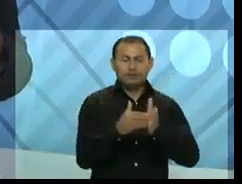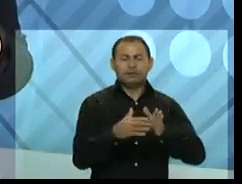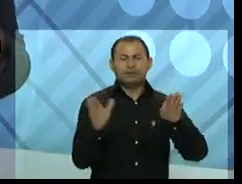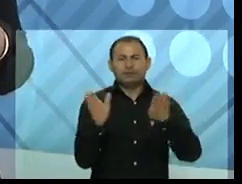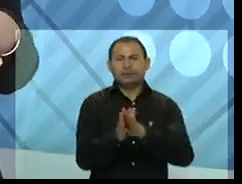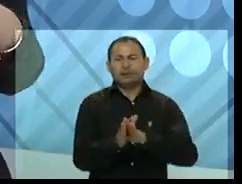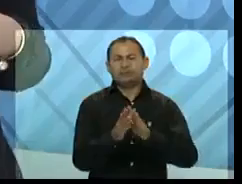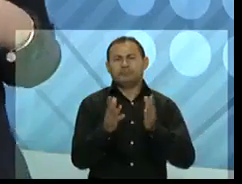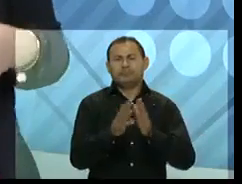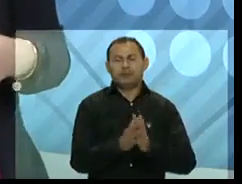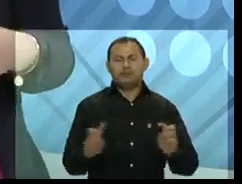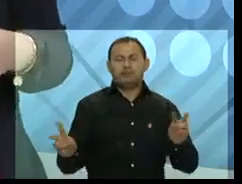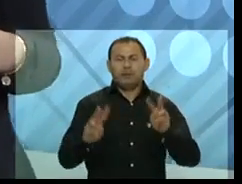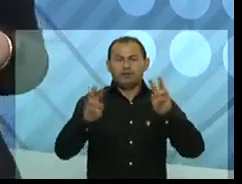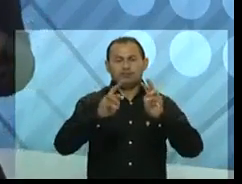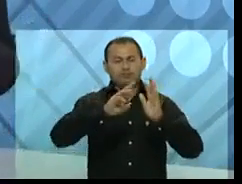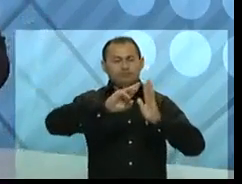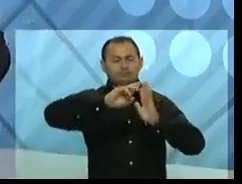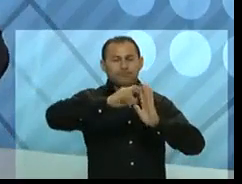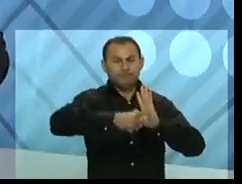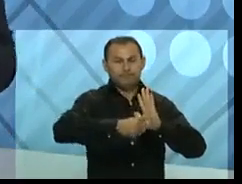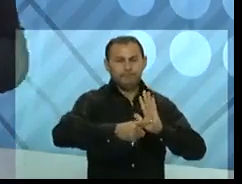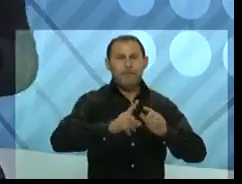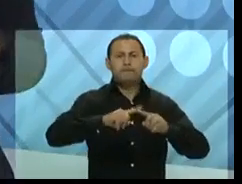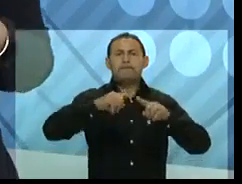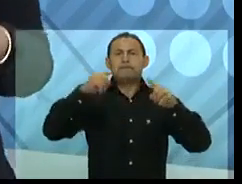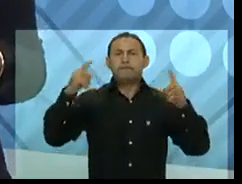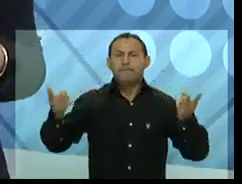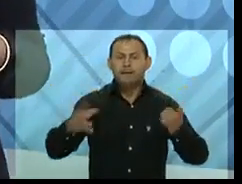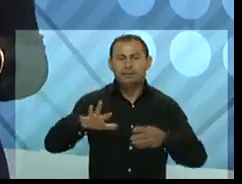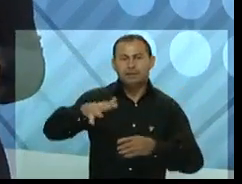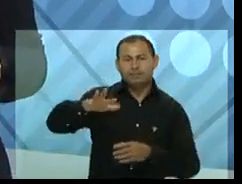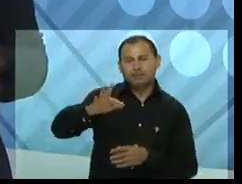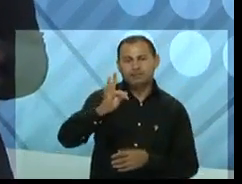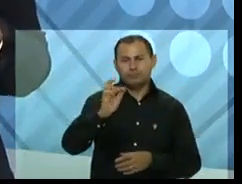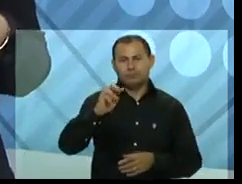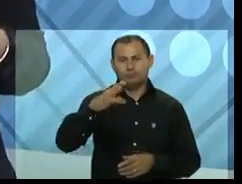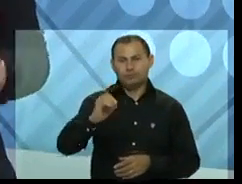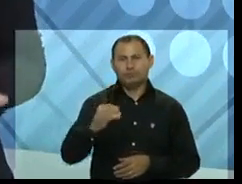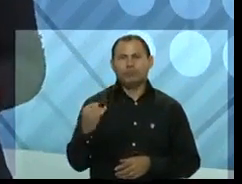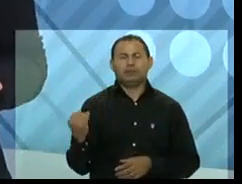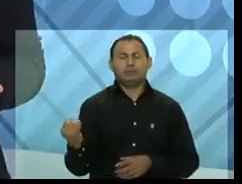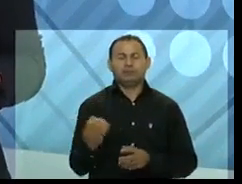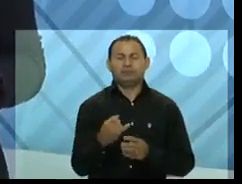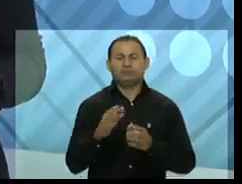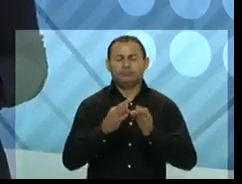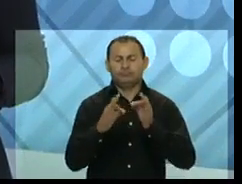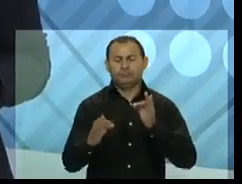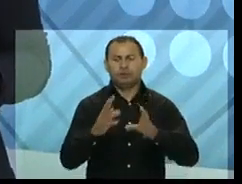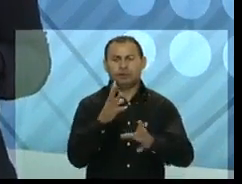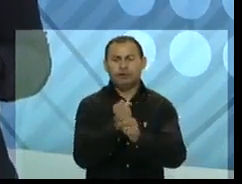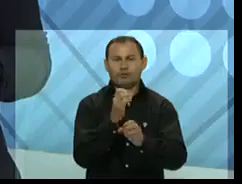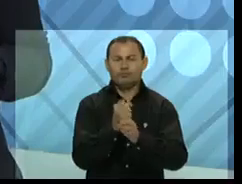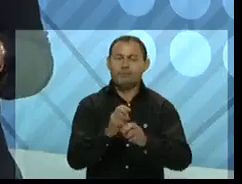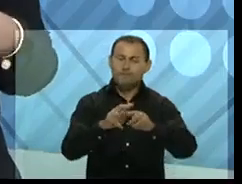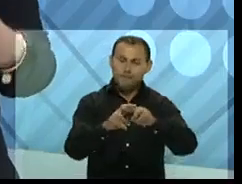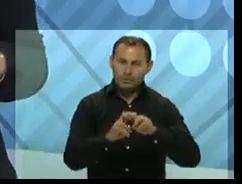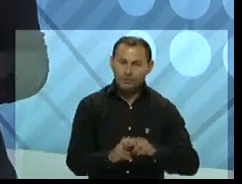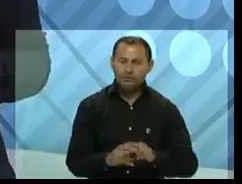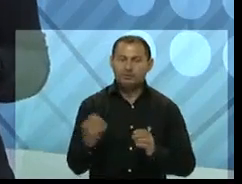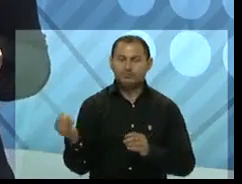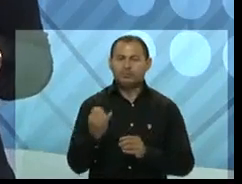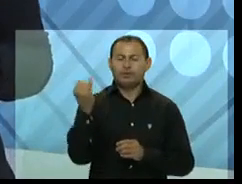chega nos valores dessas derivadas. Mas, dependendo da função, é muito extenso o cálculo. Por isso,